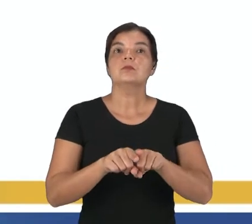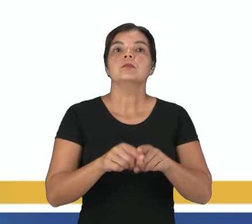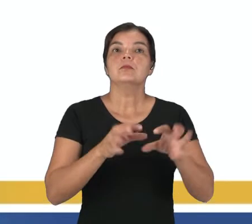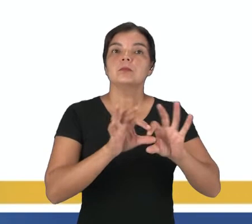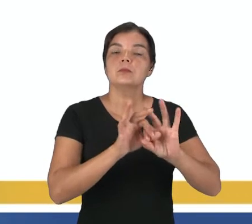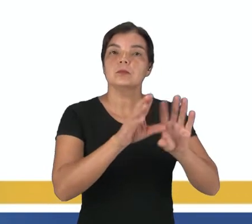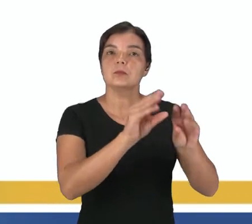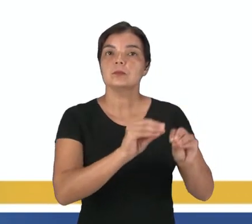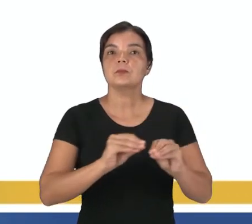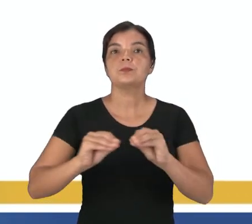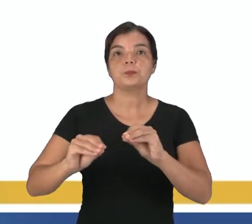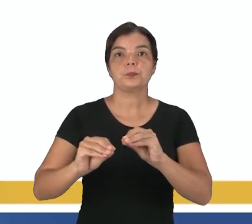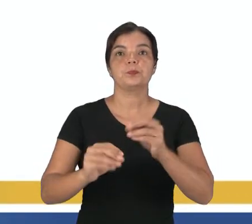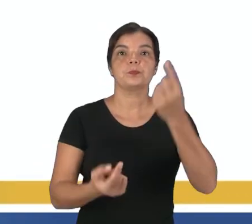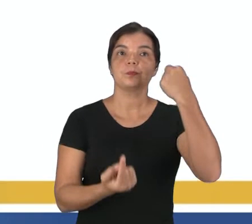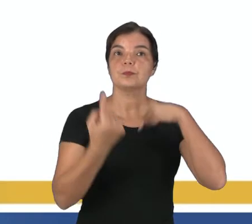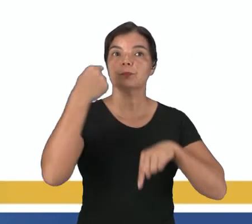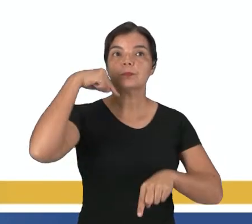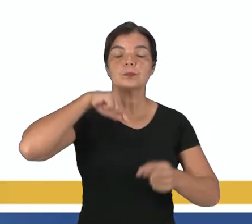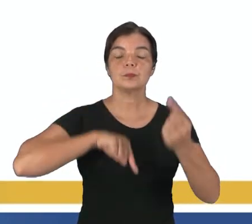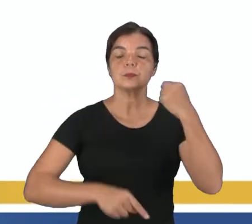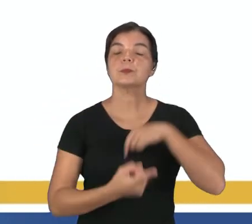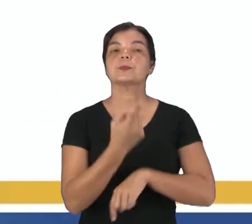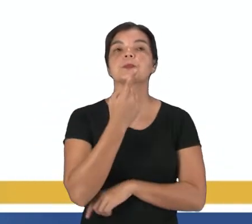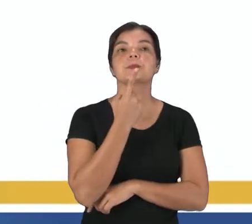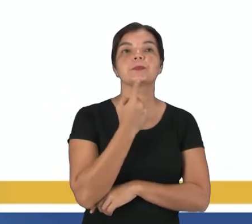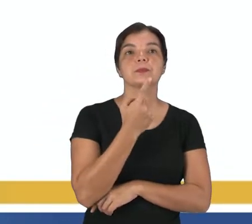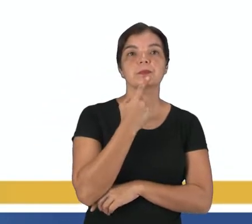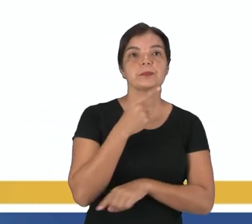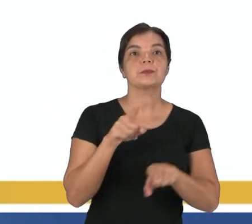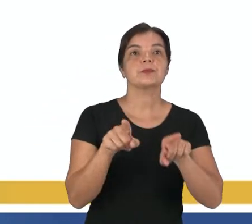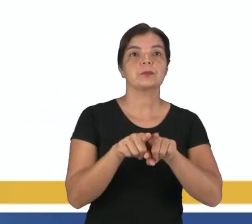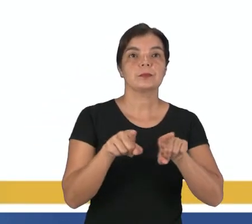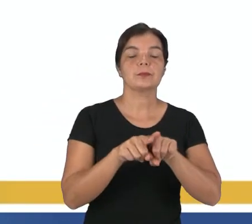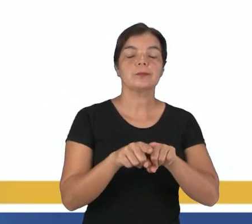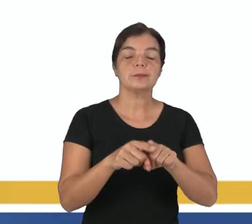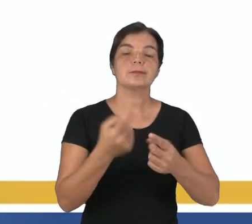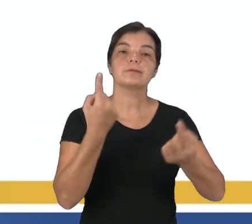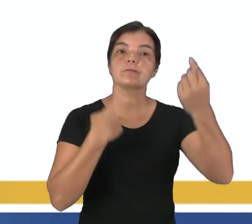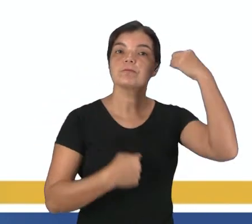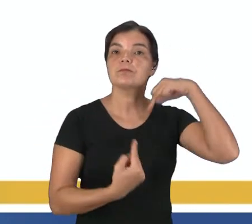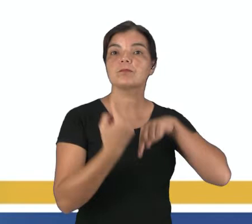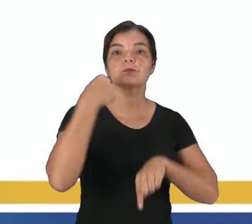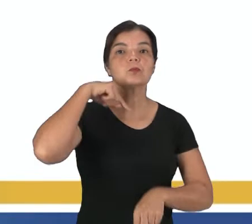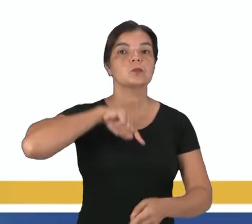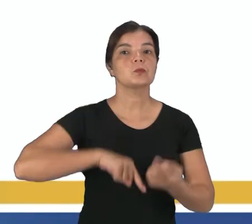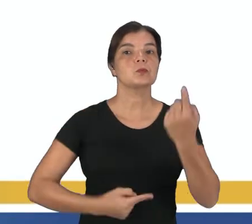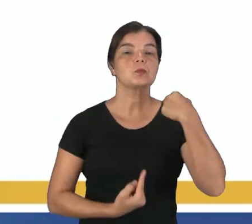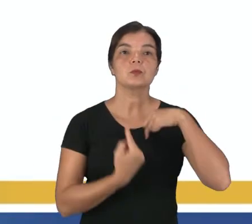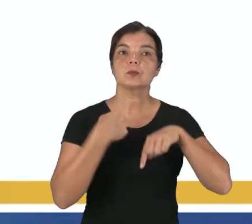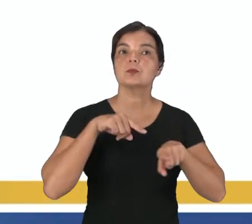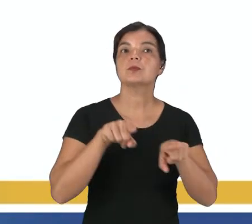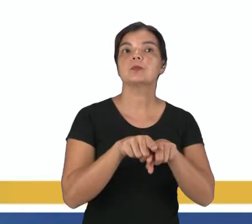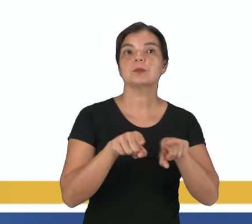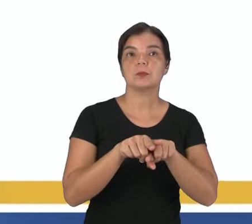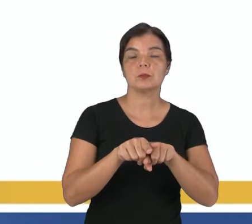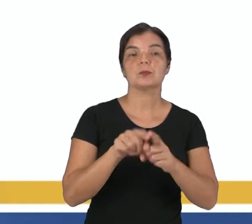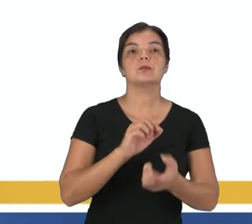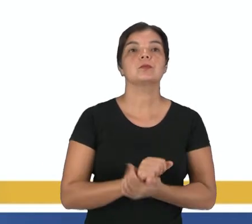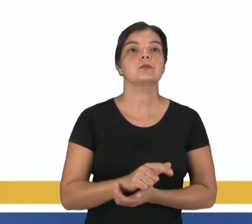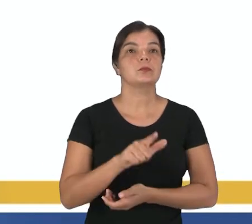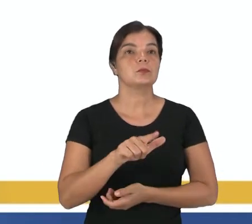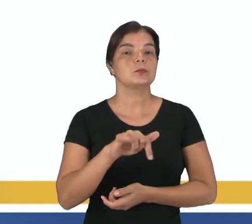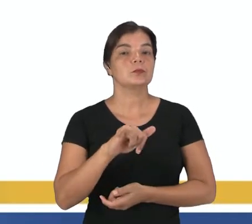deixam o local e vão direto para a circulação sanguínea, que vão ser levadas até os órgãos linfóides, os órgãos,